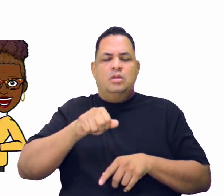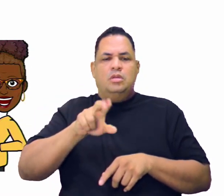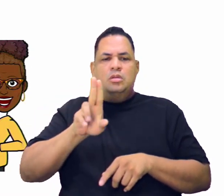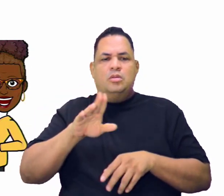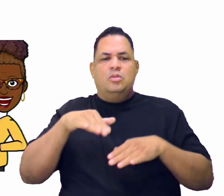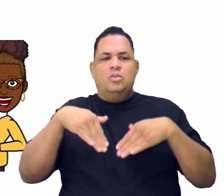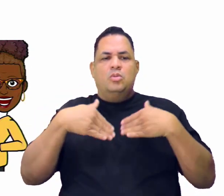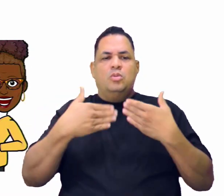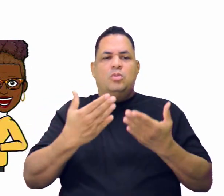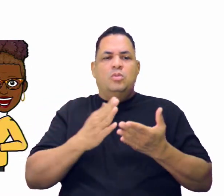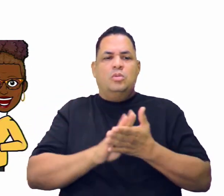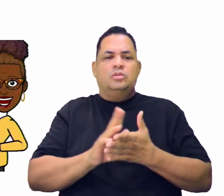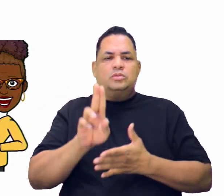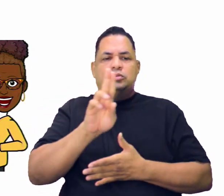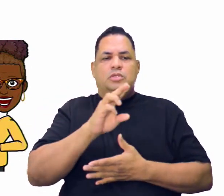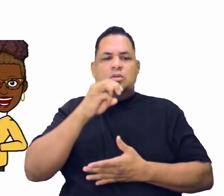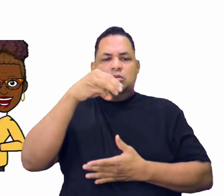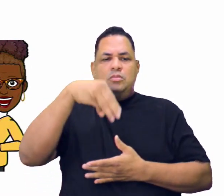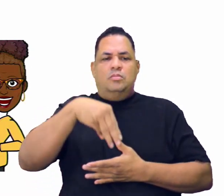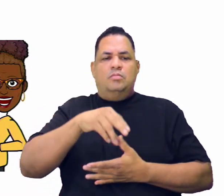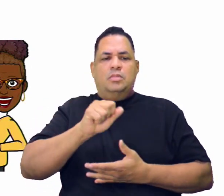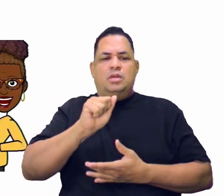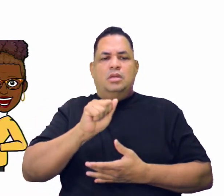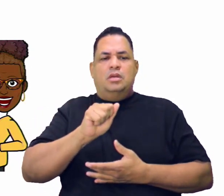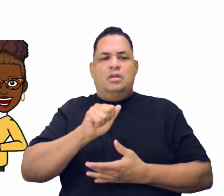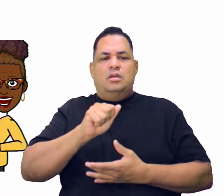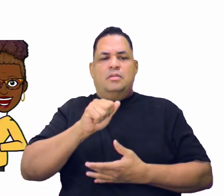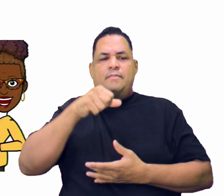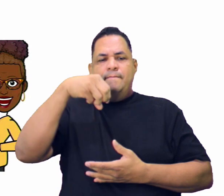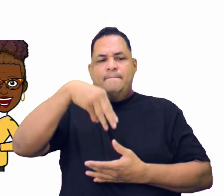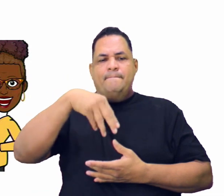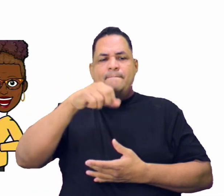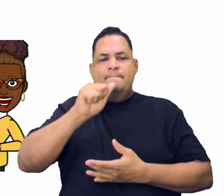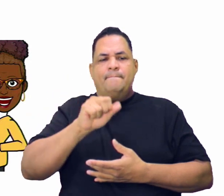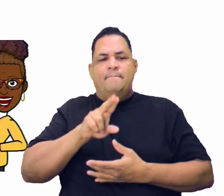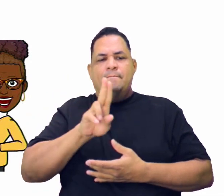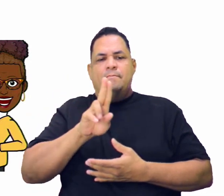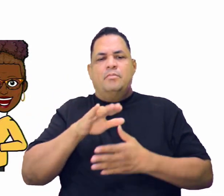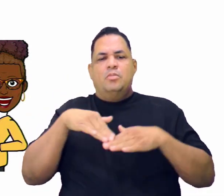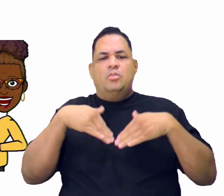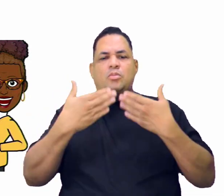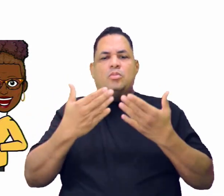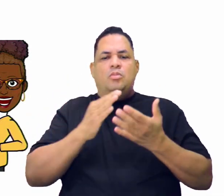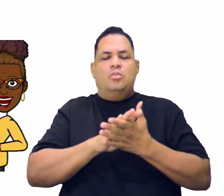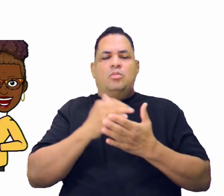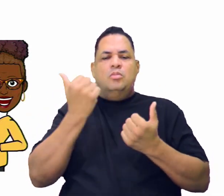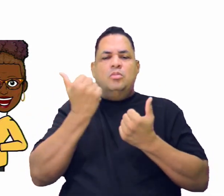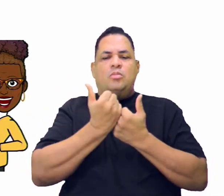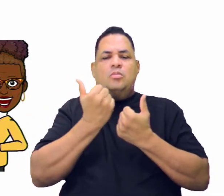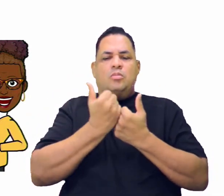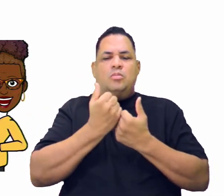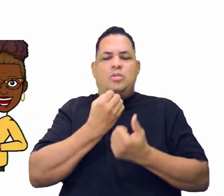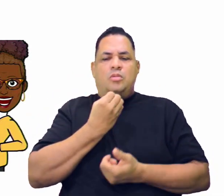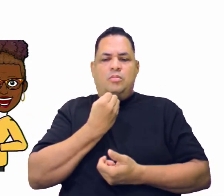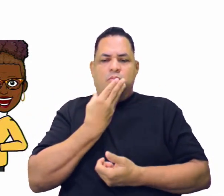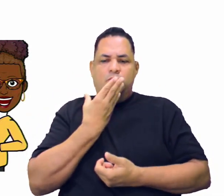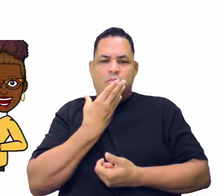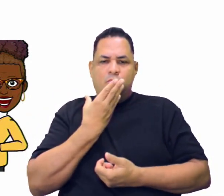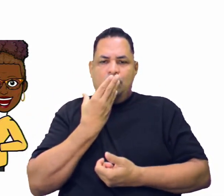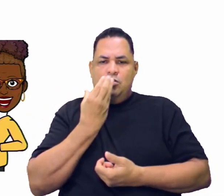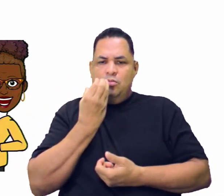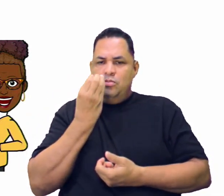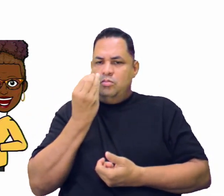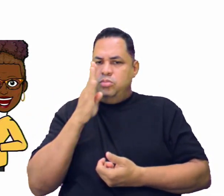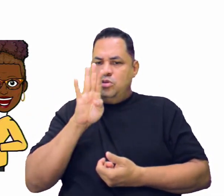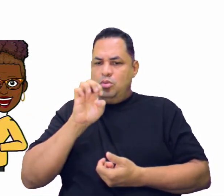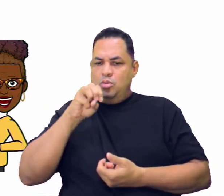vou usar o mal? Ó, o macete, ó. Quando você substituir por bom. E o mal